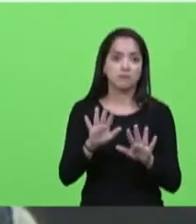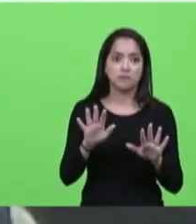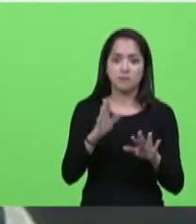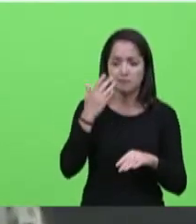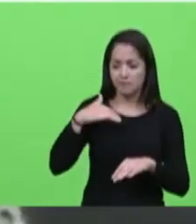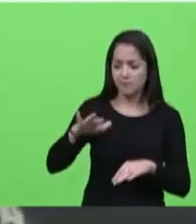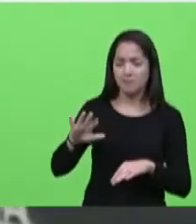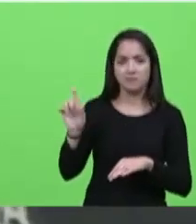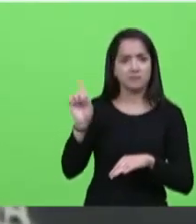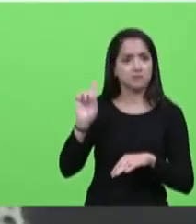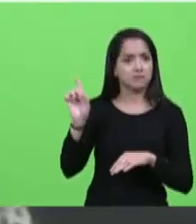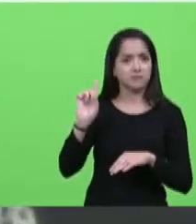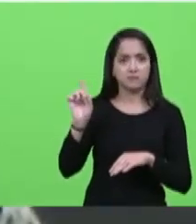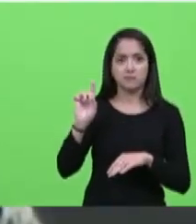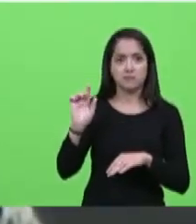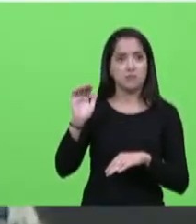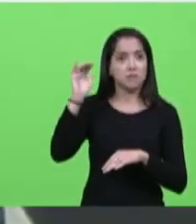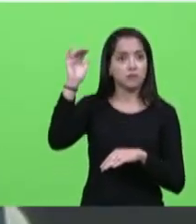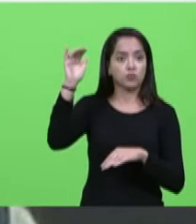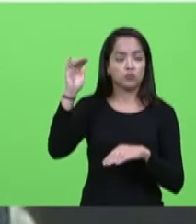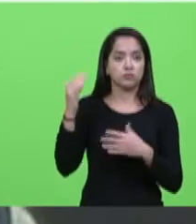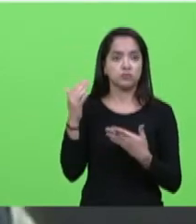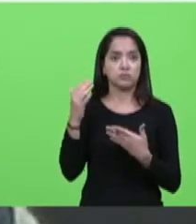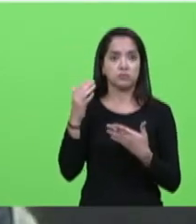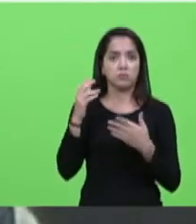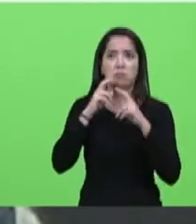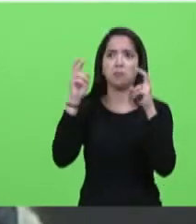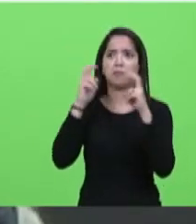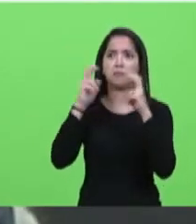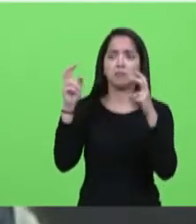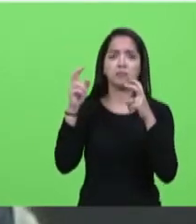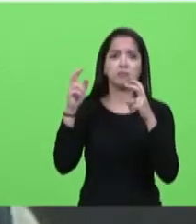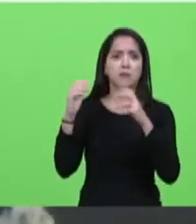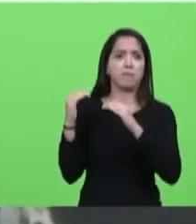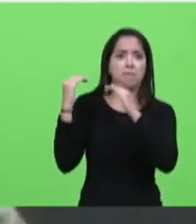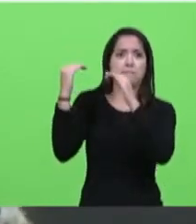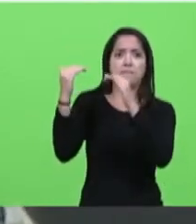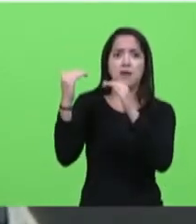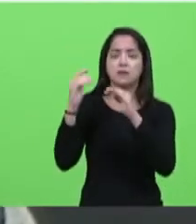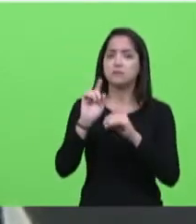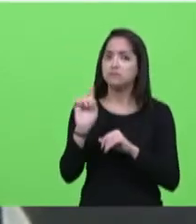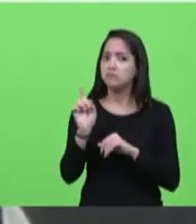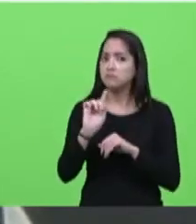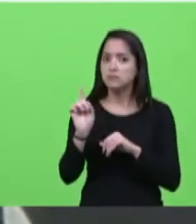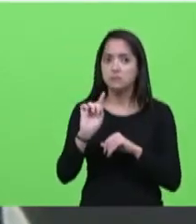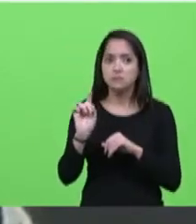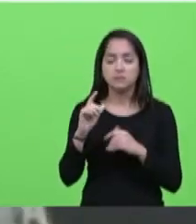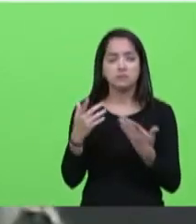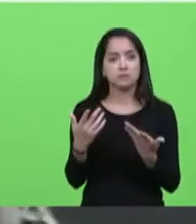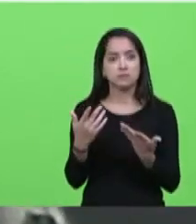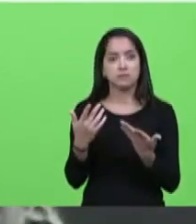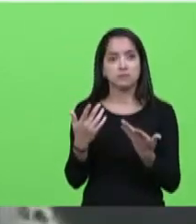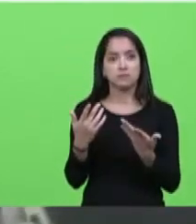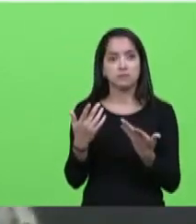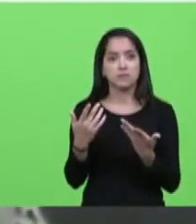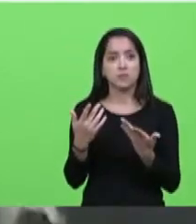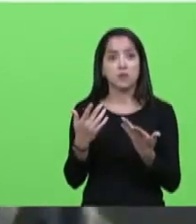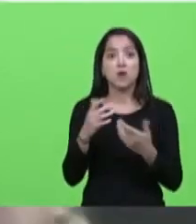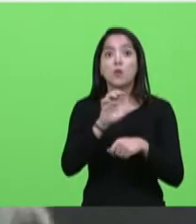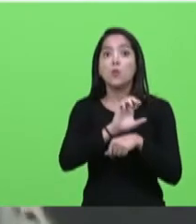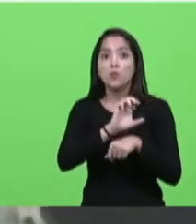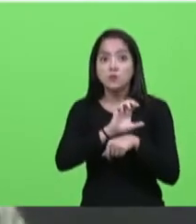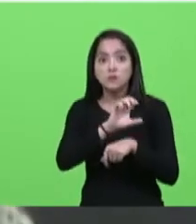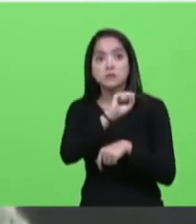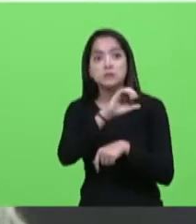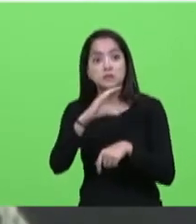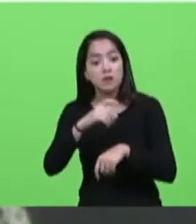pequena. Vossa Excelência acha que pode gritar mais do que os outros e levantar a sua voz, e não é assim que a vida funciona. O Estado de Santa Catarina